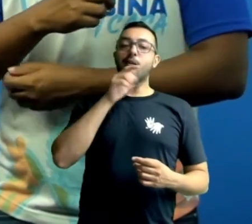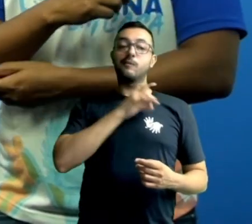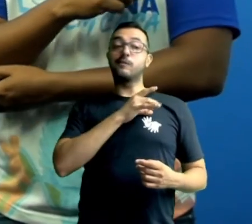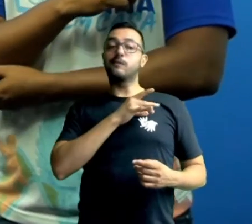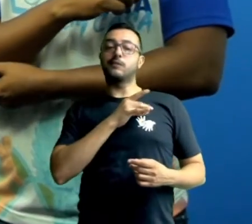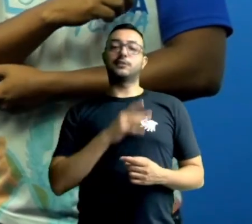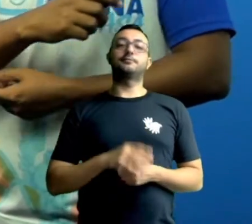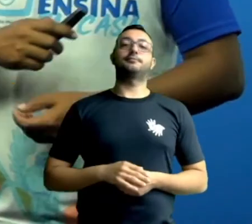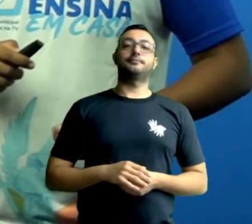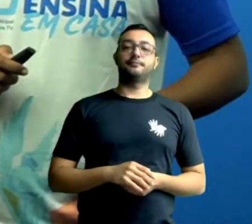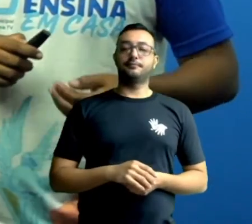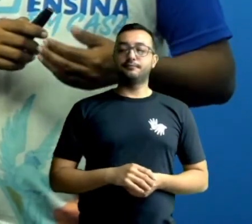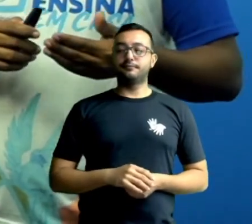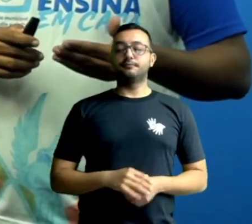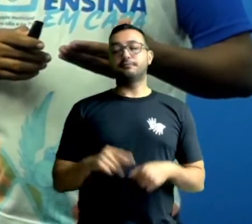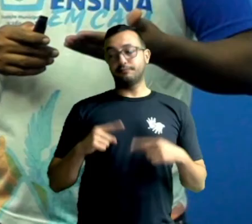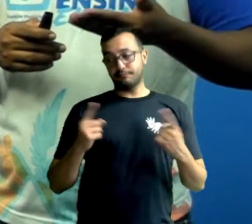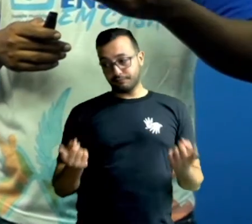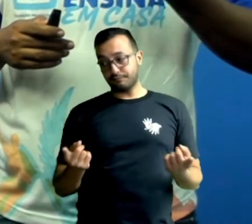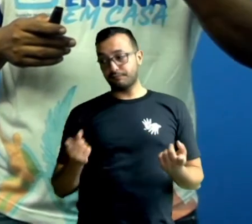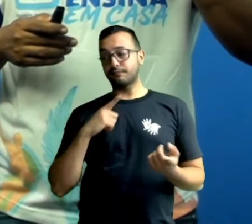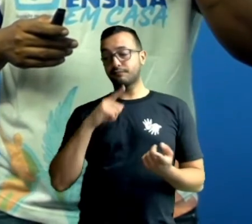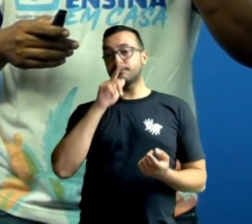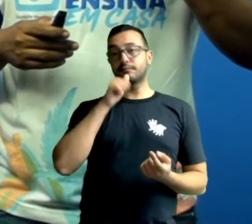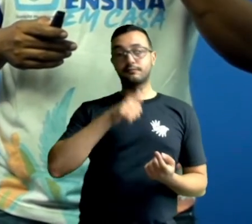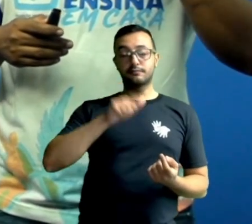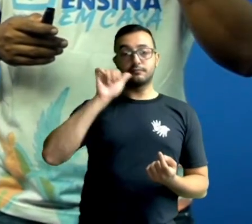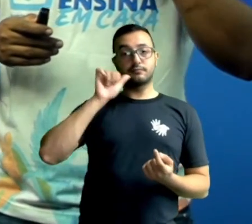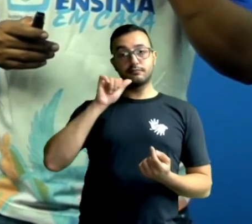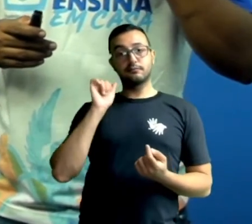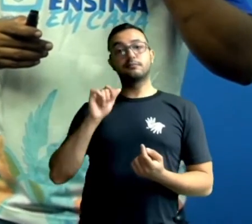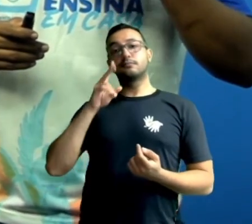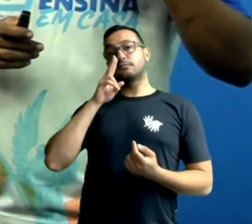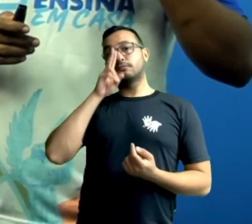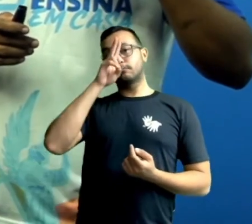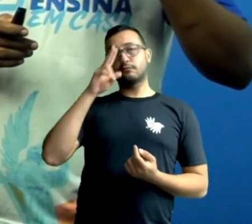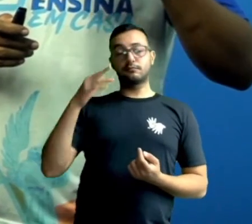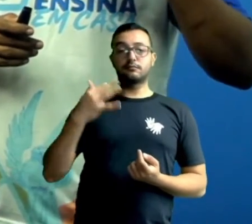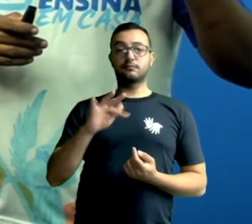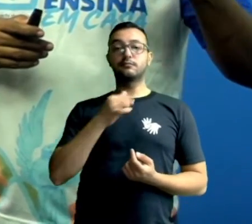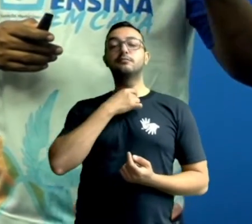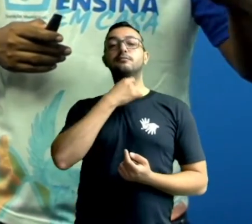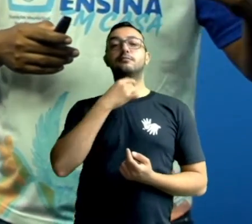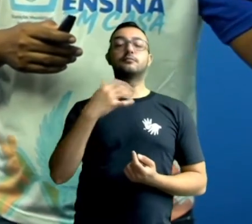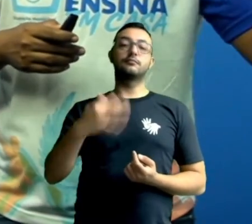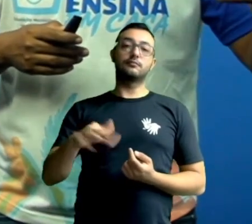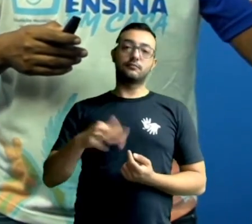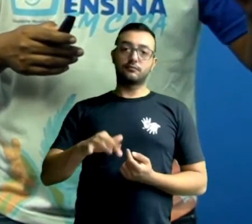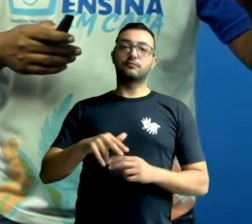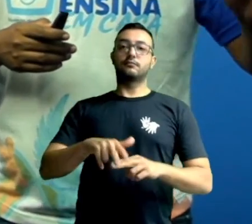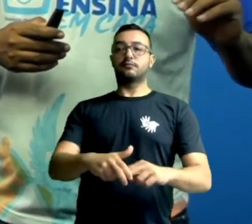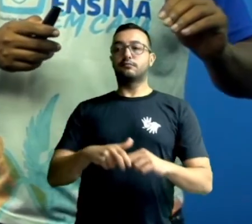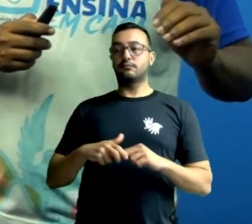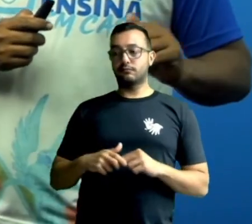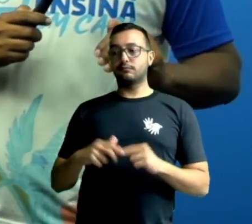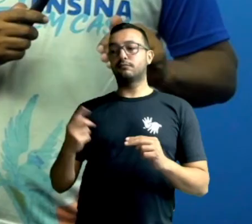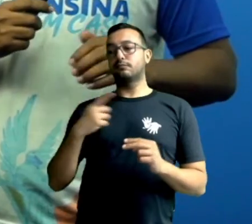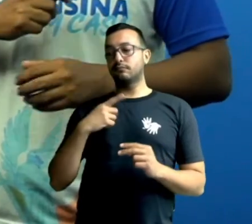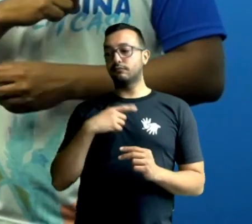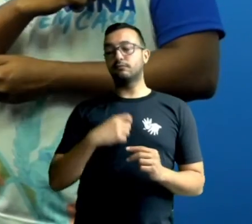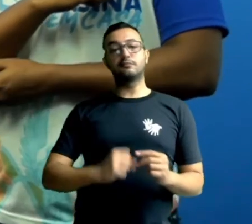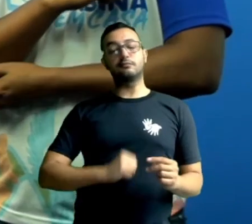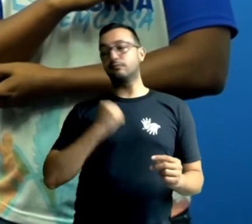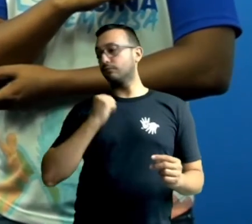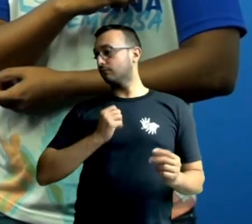água. Mas aqui a ingestão da água causava fortes dores na sua garganta, por isso ela tinha esse receio,